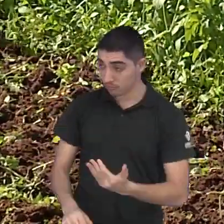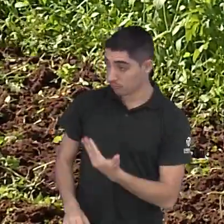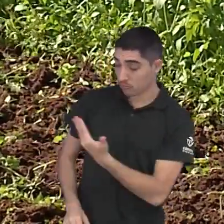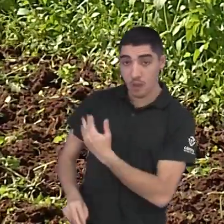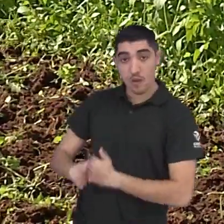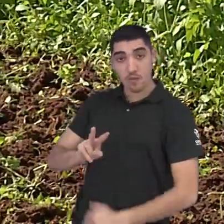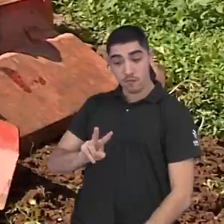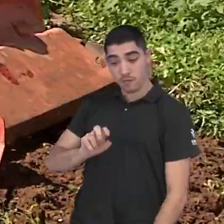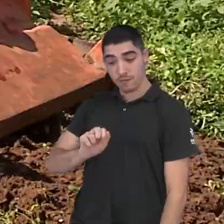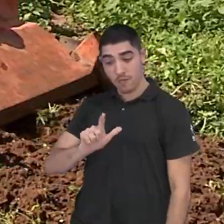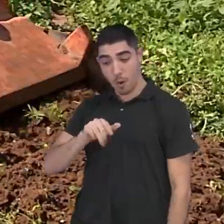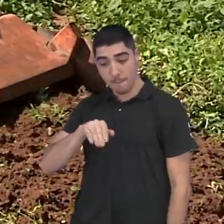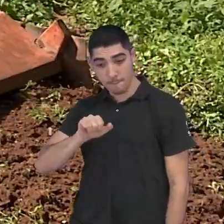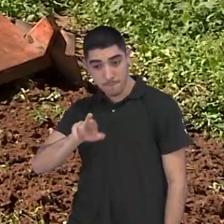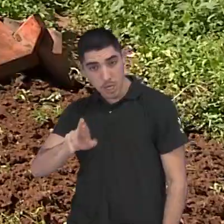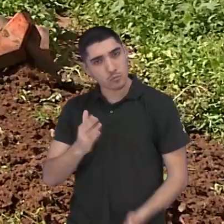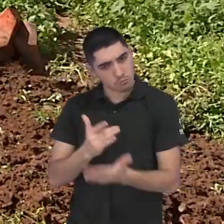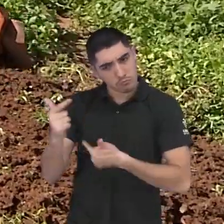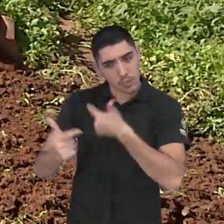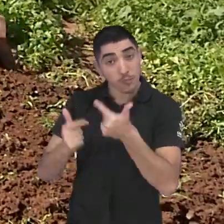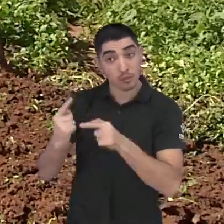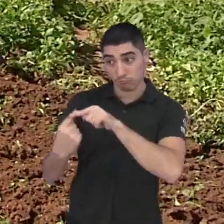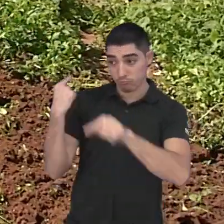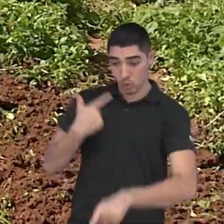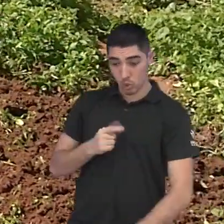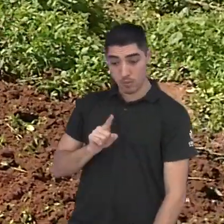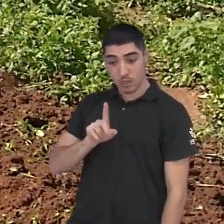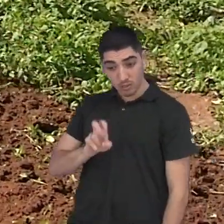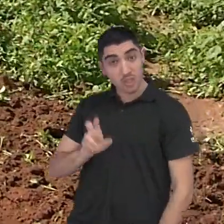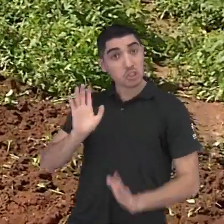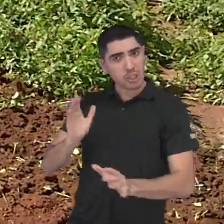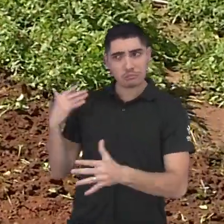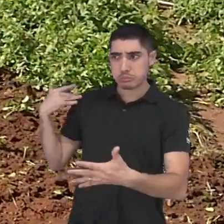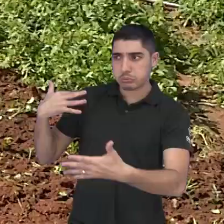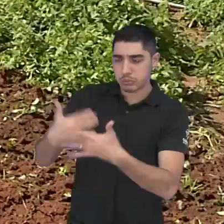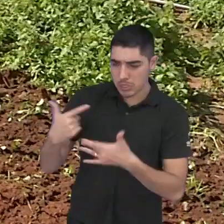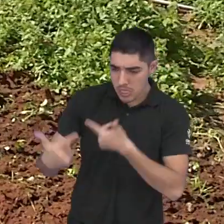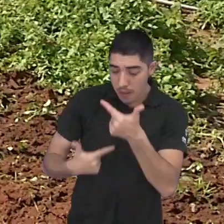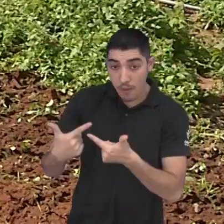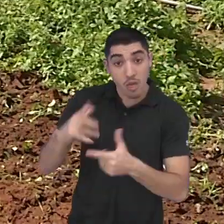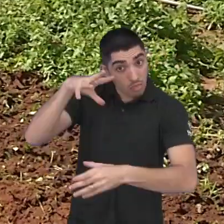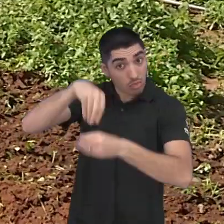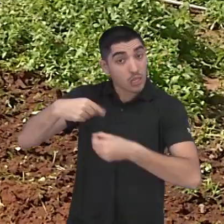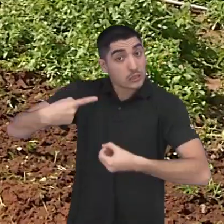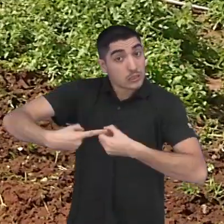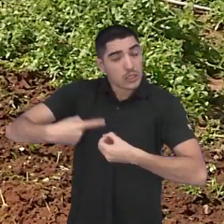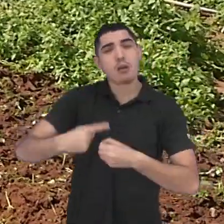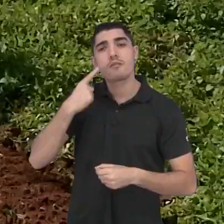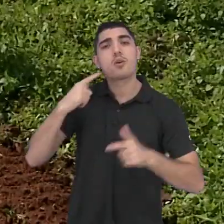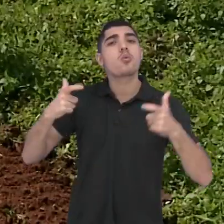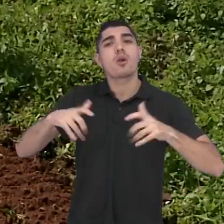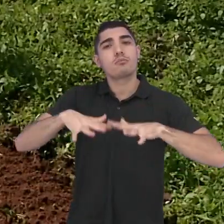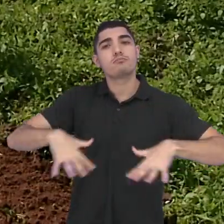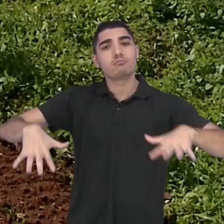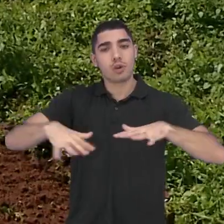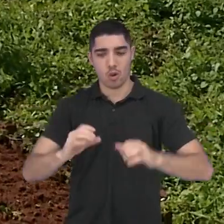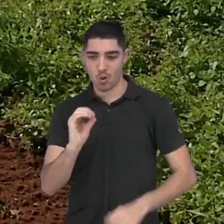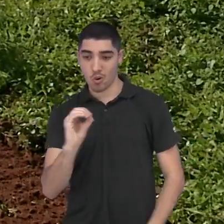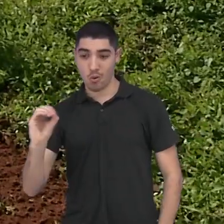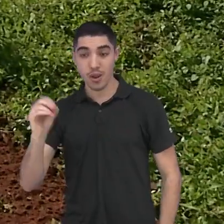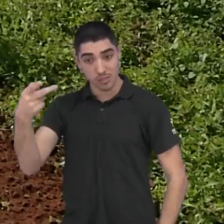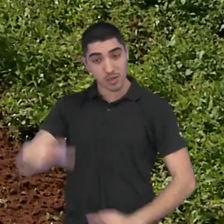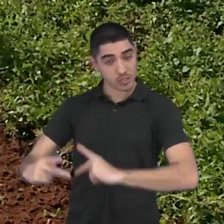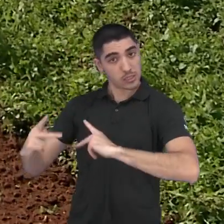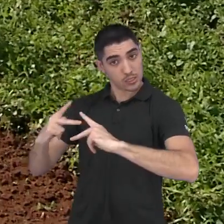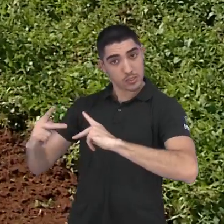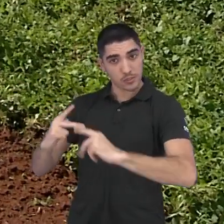preparar a terra faz parte da rotina do Valmir E desde 2015 ele cultiva dentro da cidade a plantação